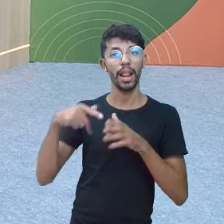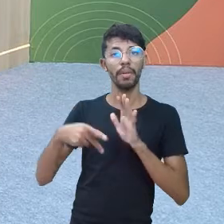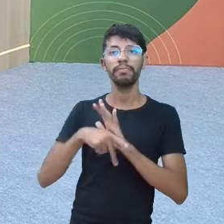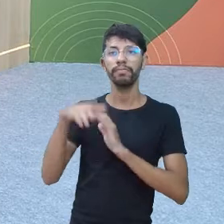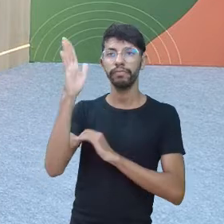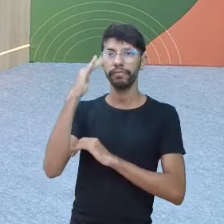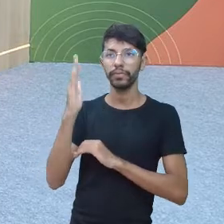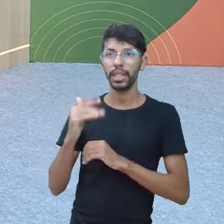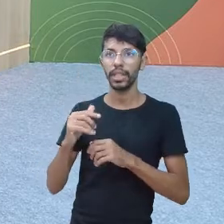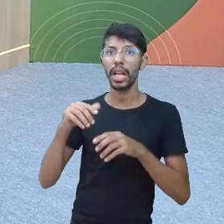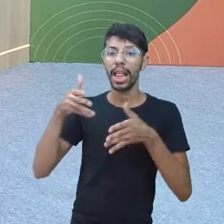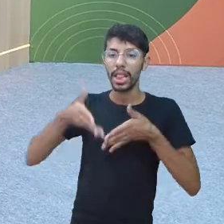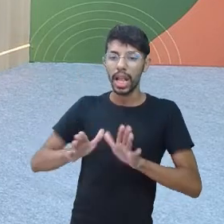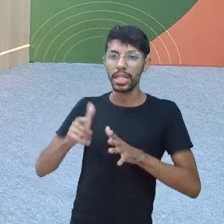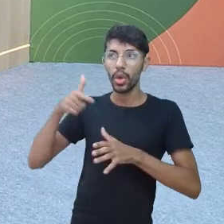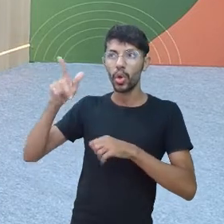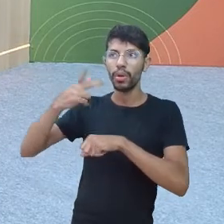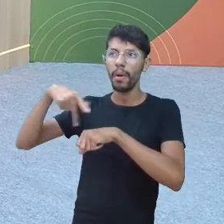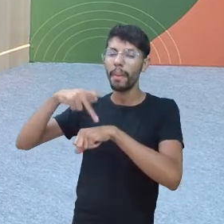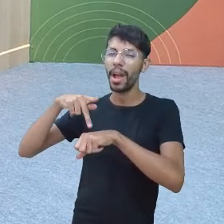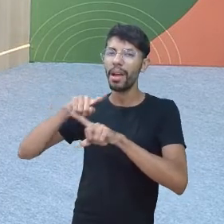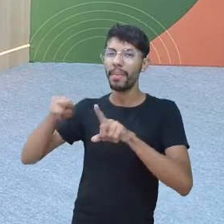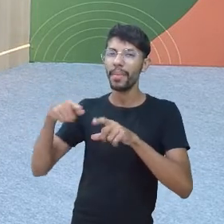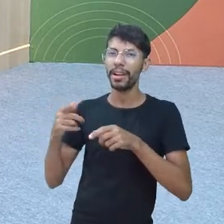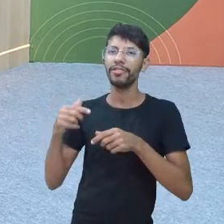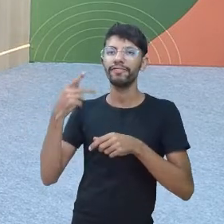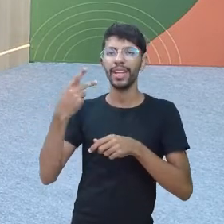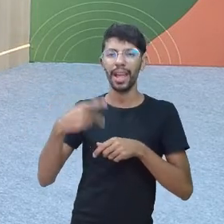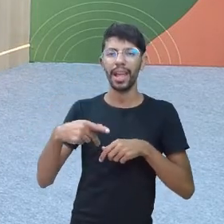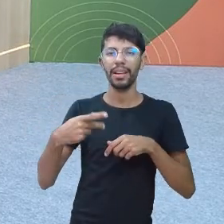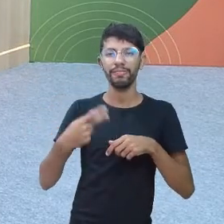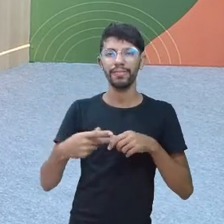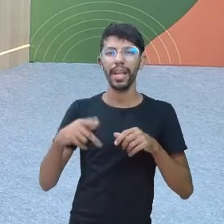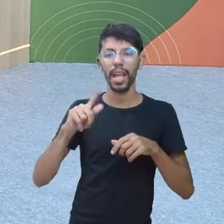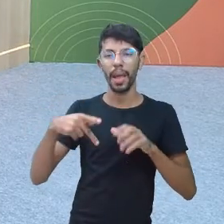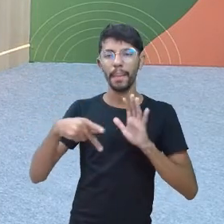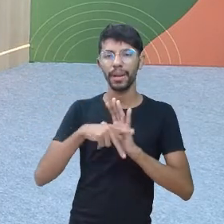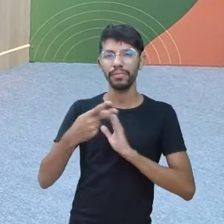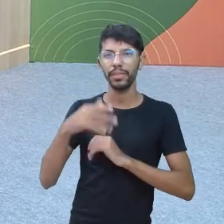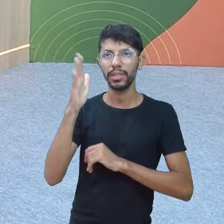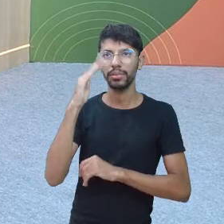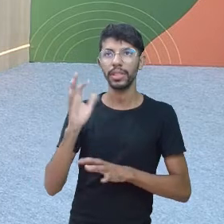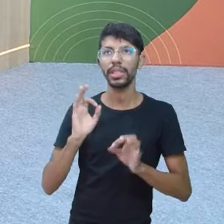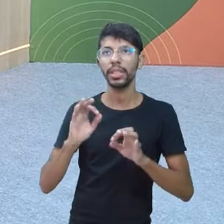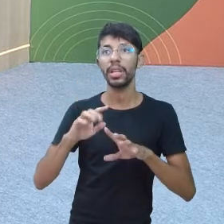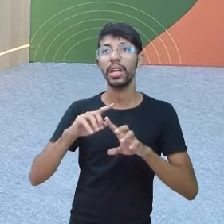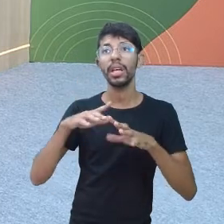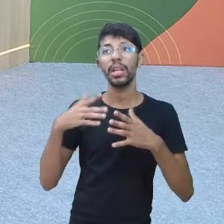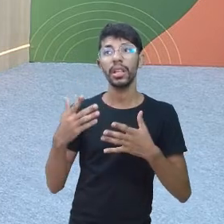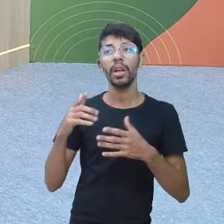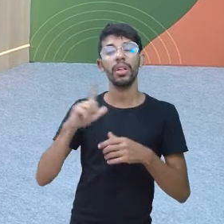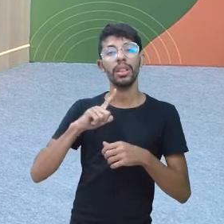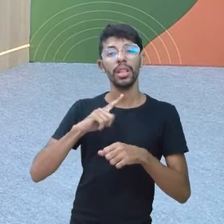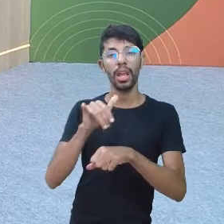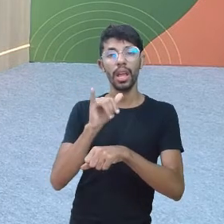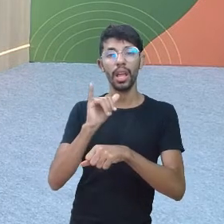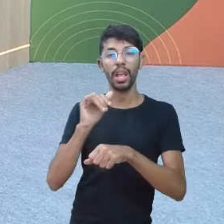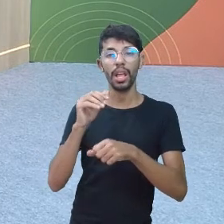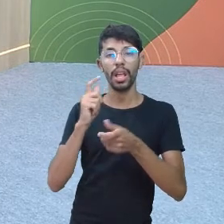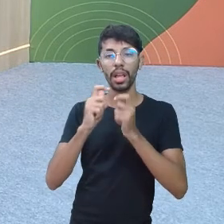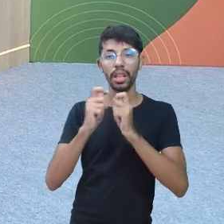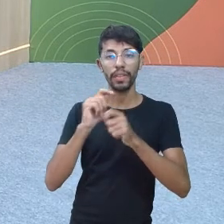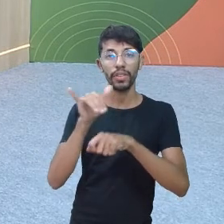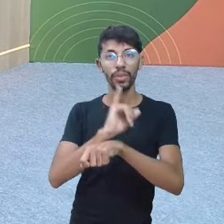brasileira. E aí que ela vai falar um pouco, essa entrevista está disponível no YouTube, caso vocês queiram assistir. Ela dá